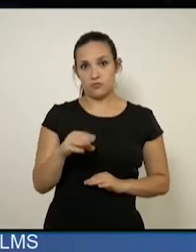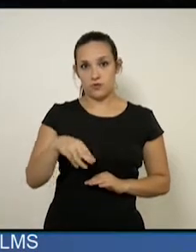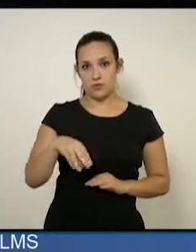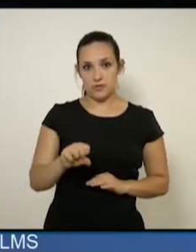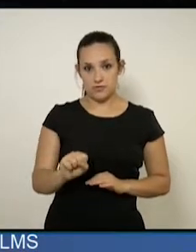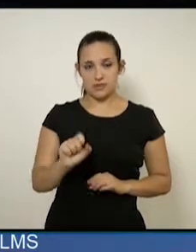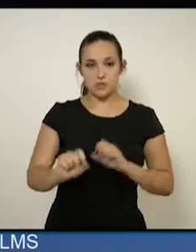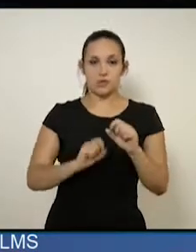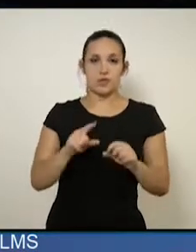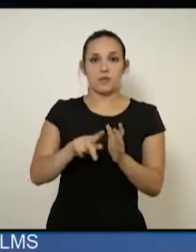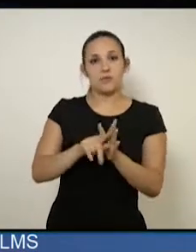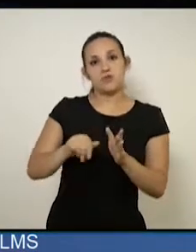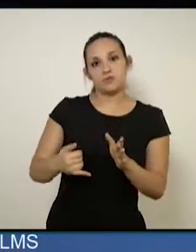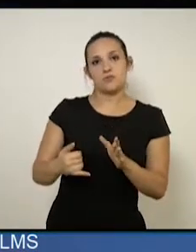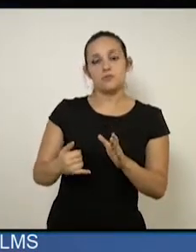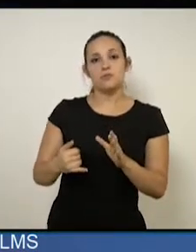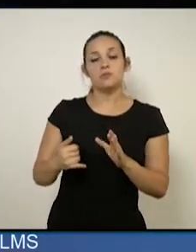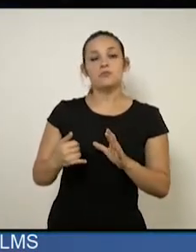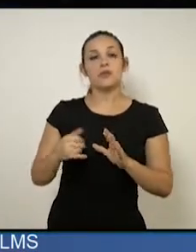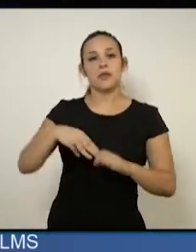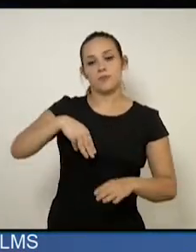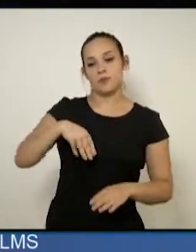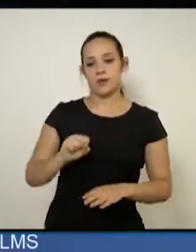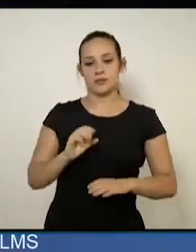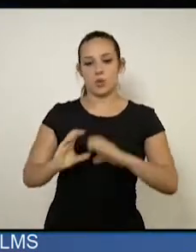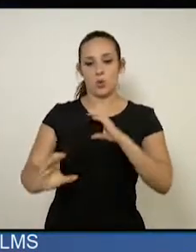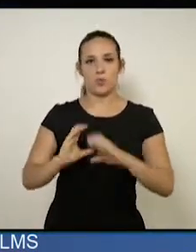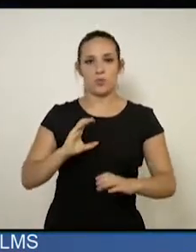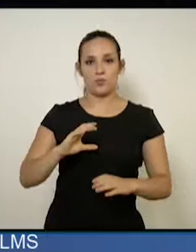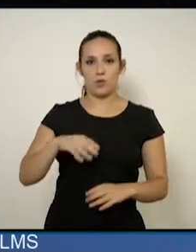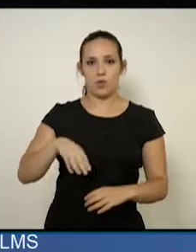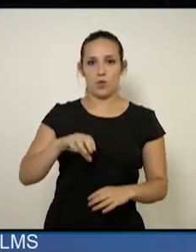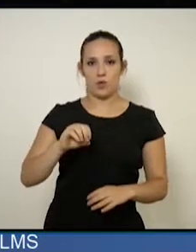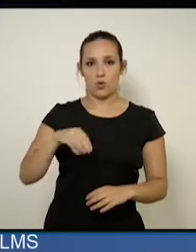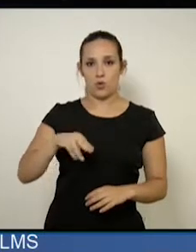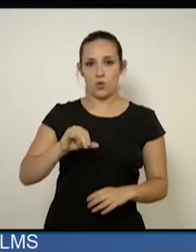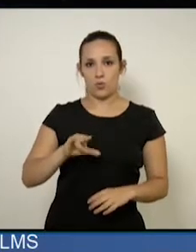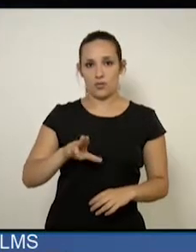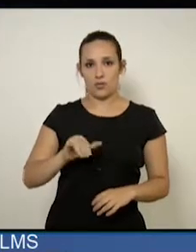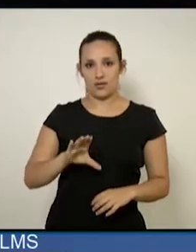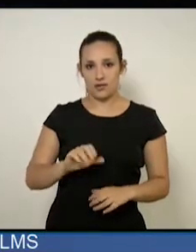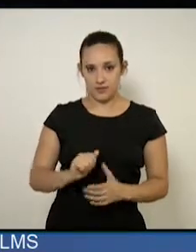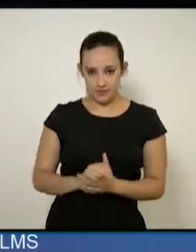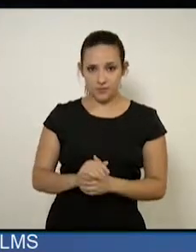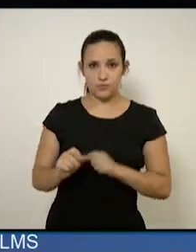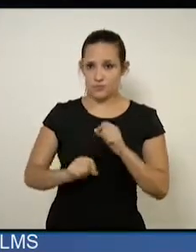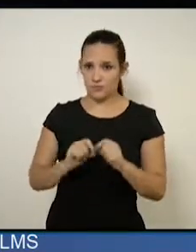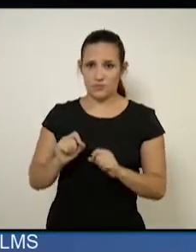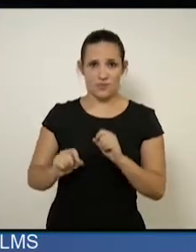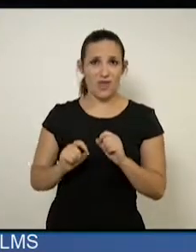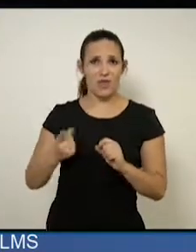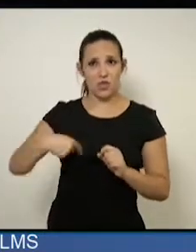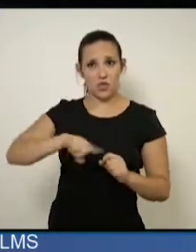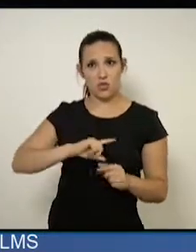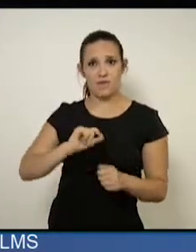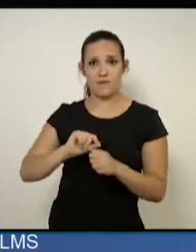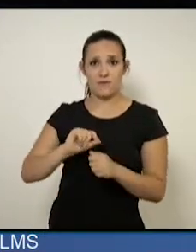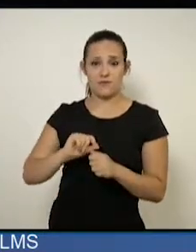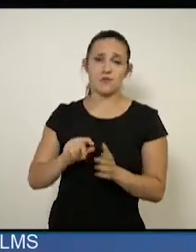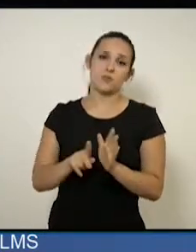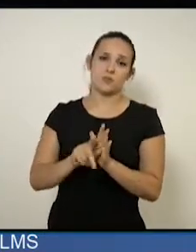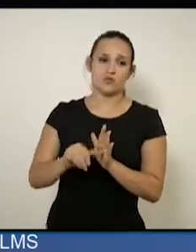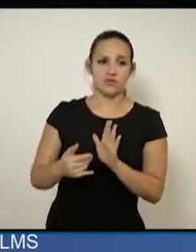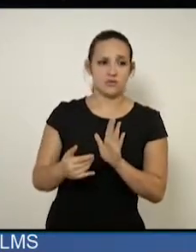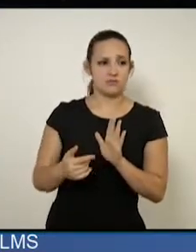do programa MS Comunica. Nós fizemos essa proposta, não apresentamos aqui em plenário, por quê? Porque